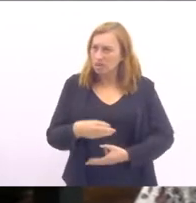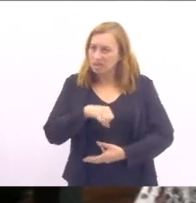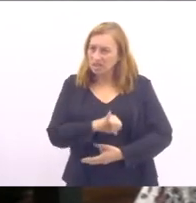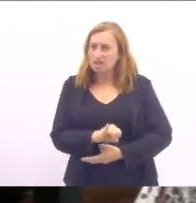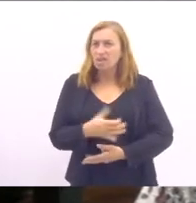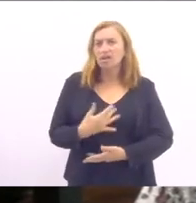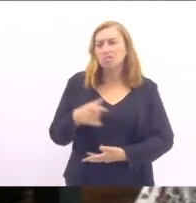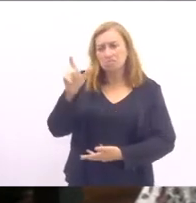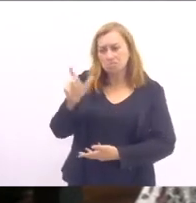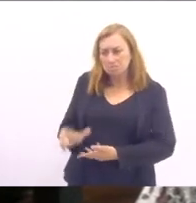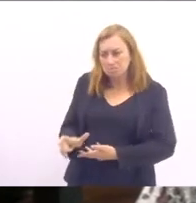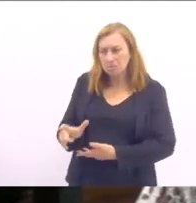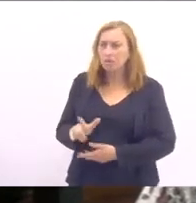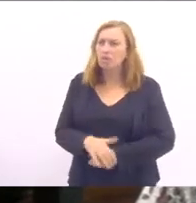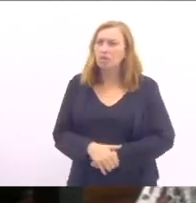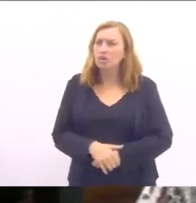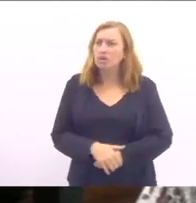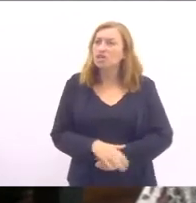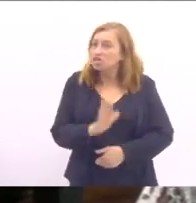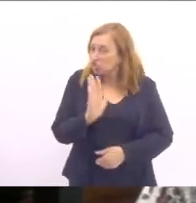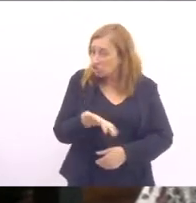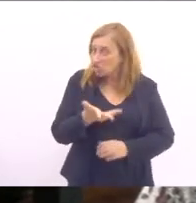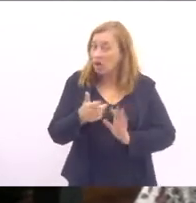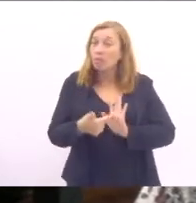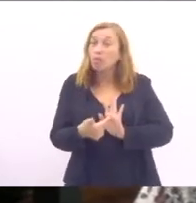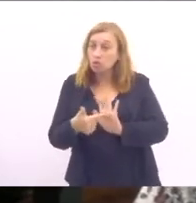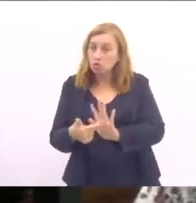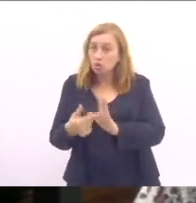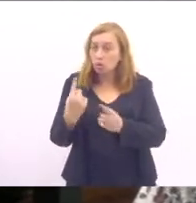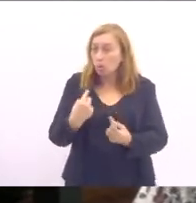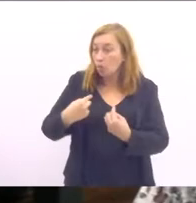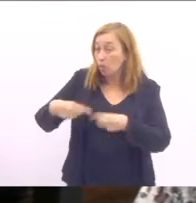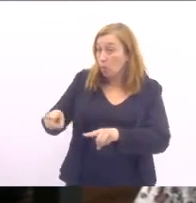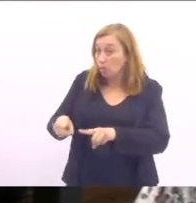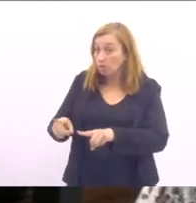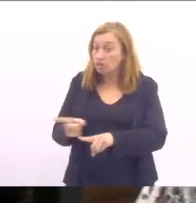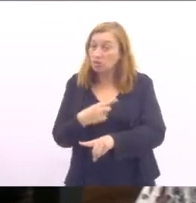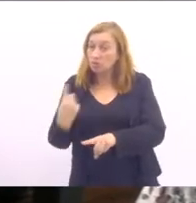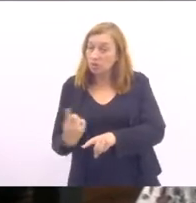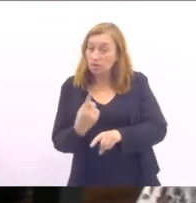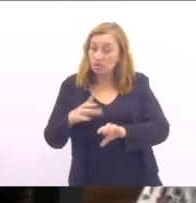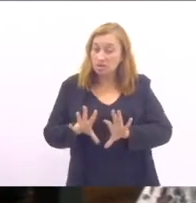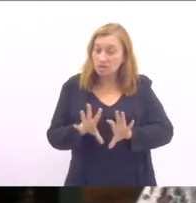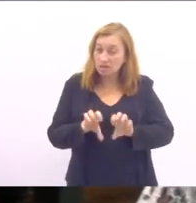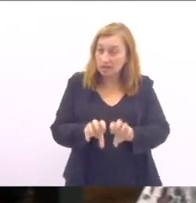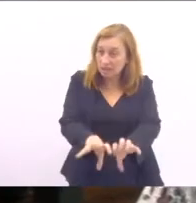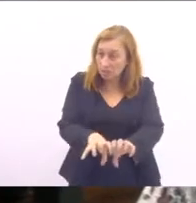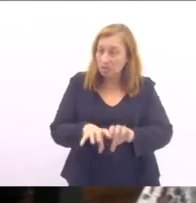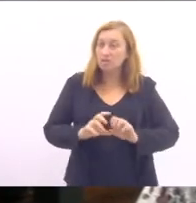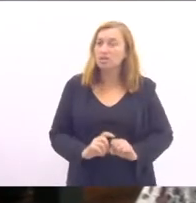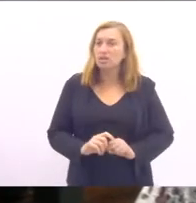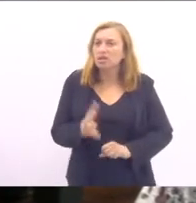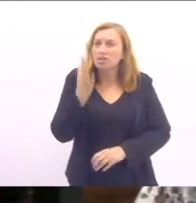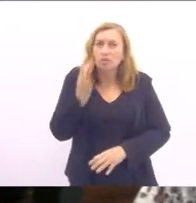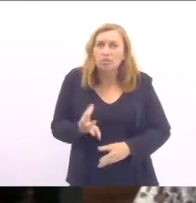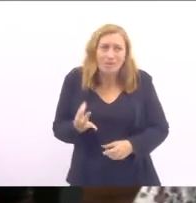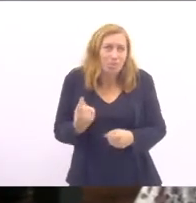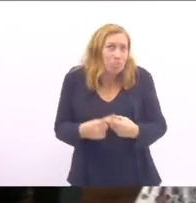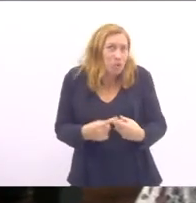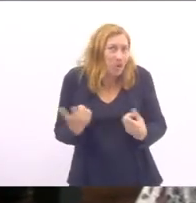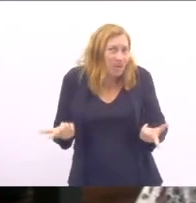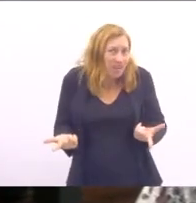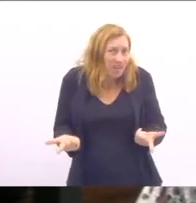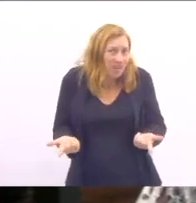é uma pessoa que já se demonstrou contra a categoria de catadores, e nós não sabemos o porquê que